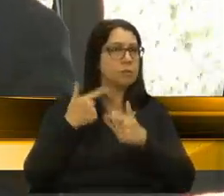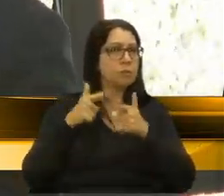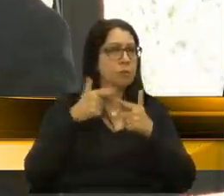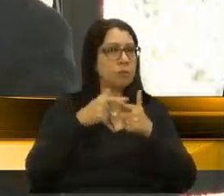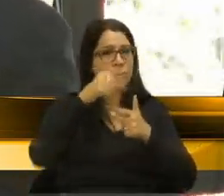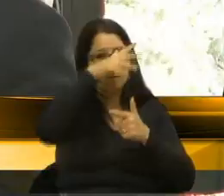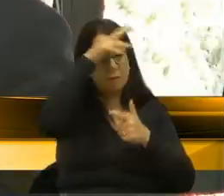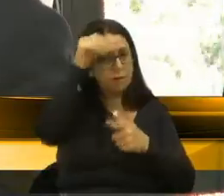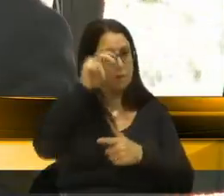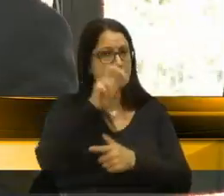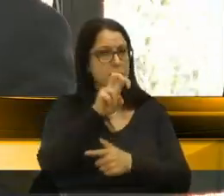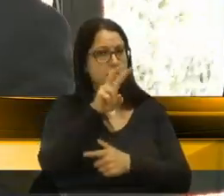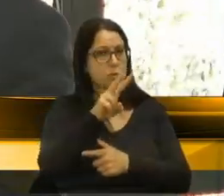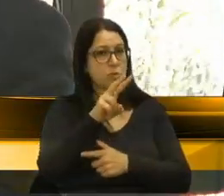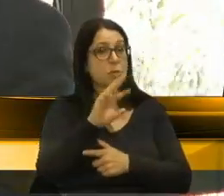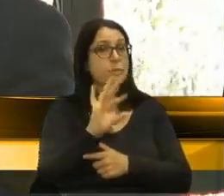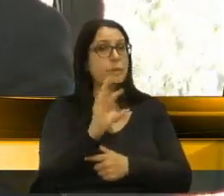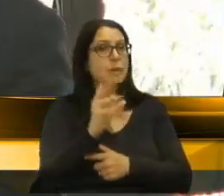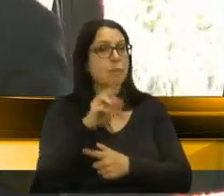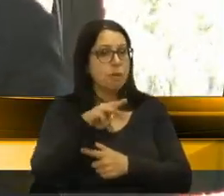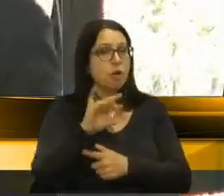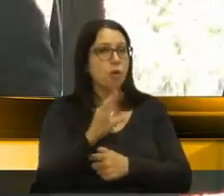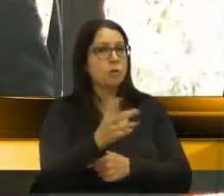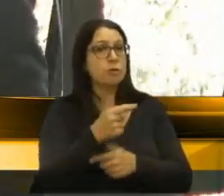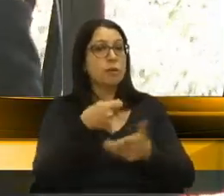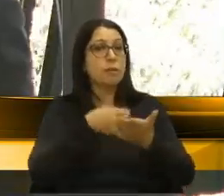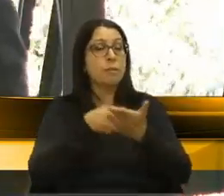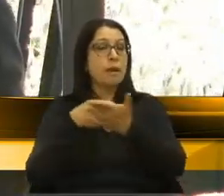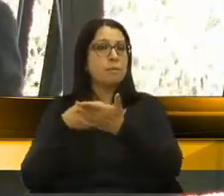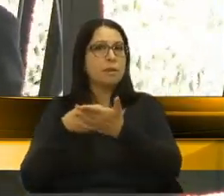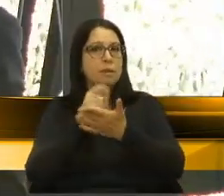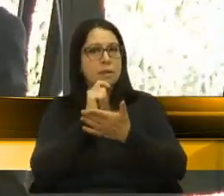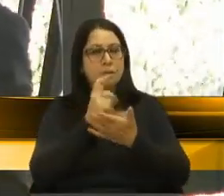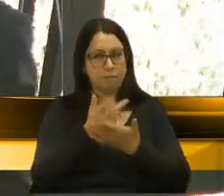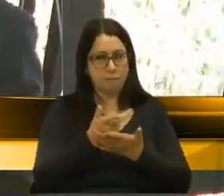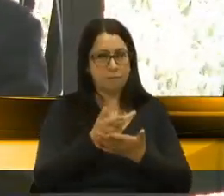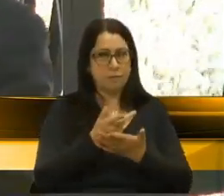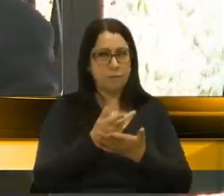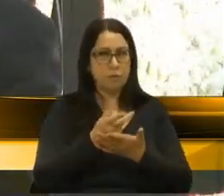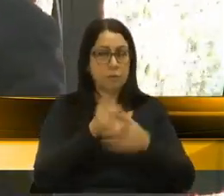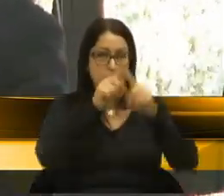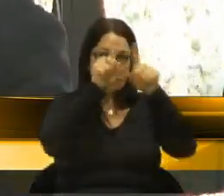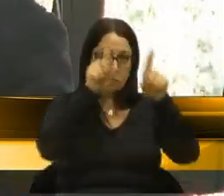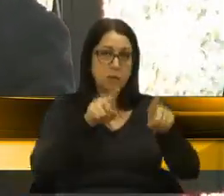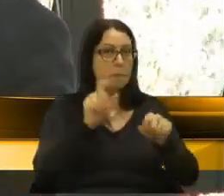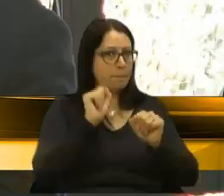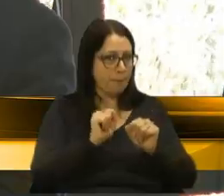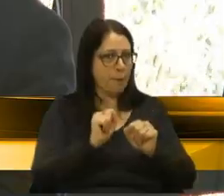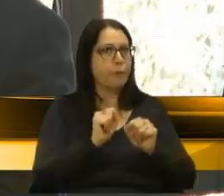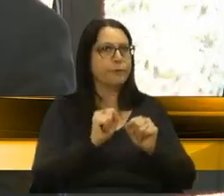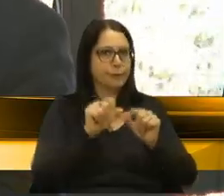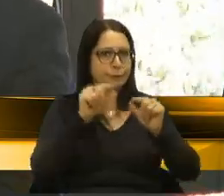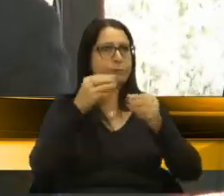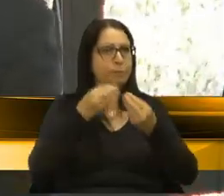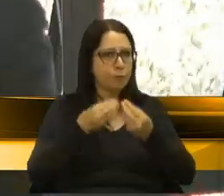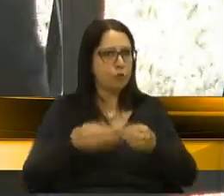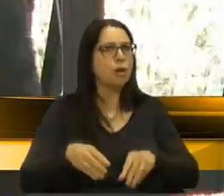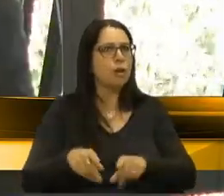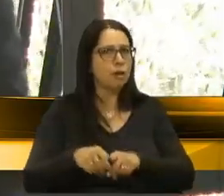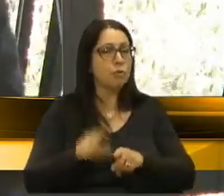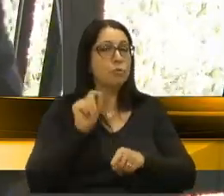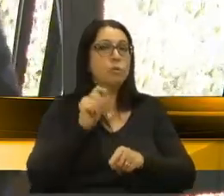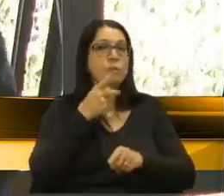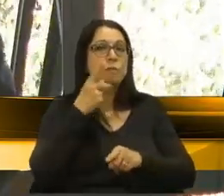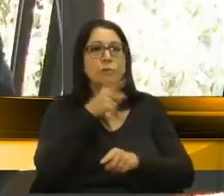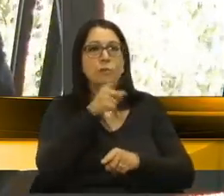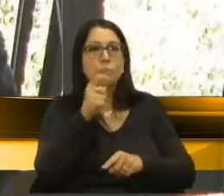é de 52 milhões. Até o pagamento, numa entrevista, até o pagamento dos servidores pode ser afetado. E o que ele sugeriu na